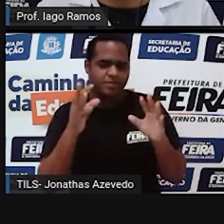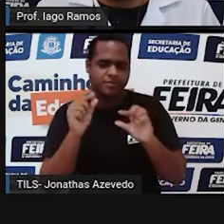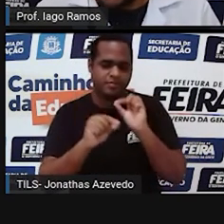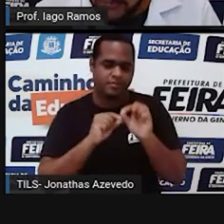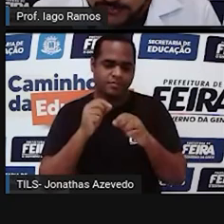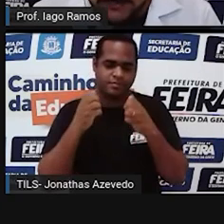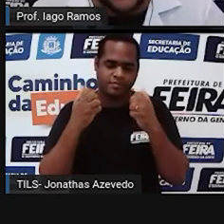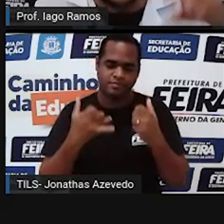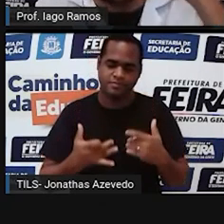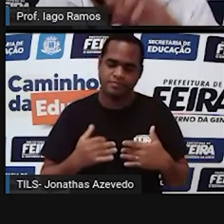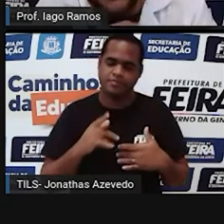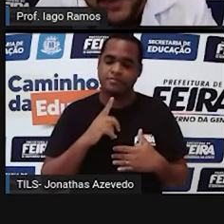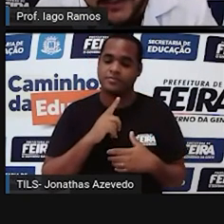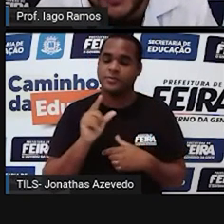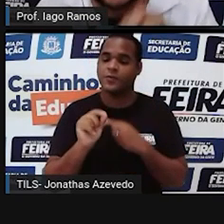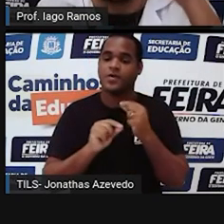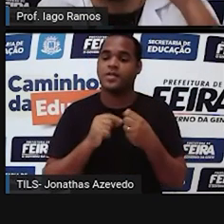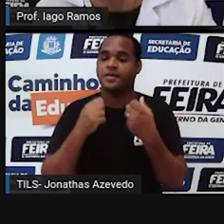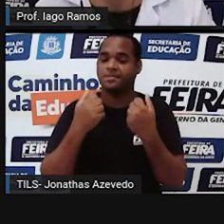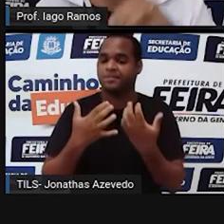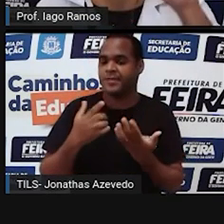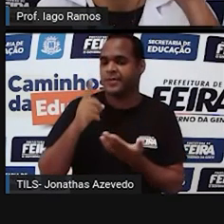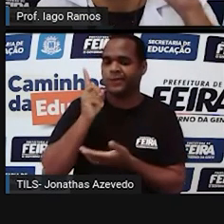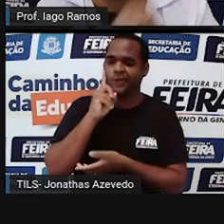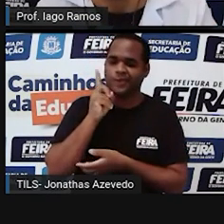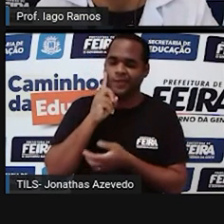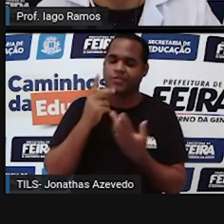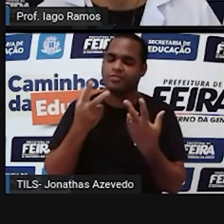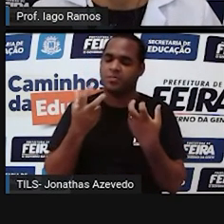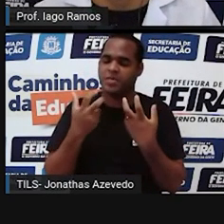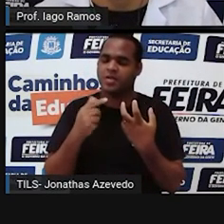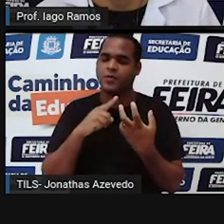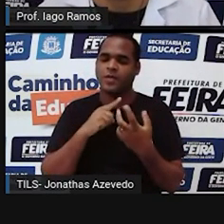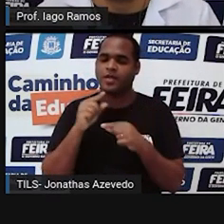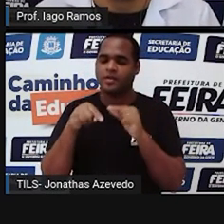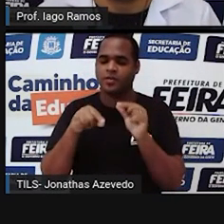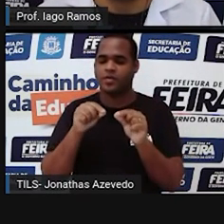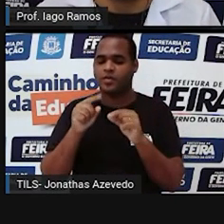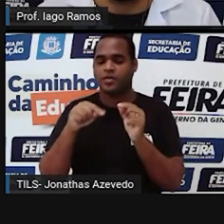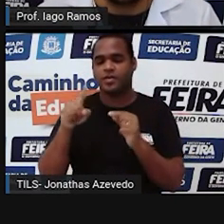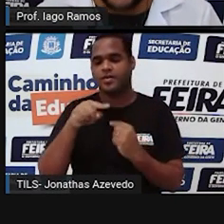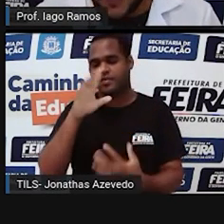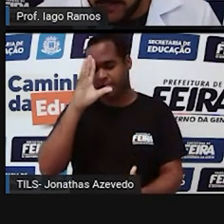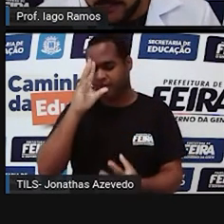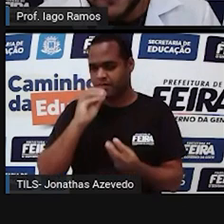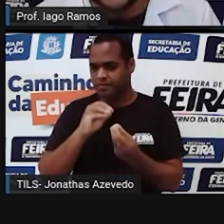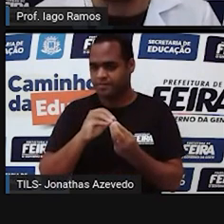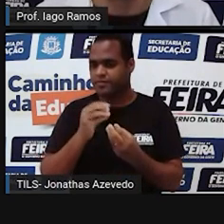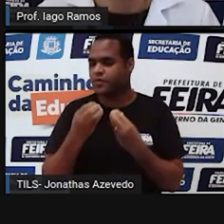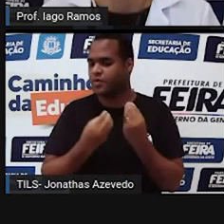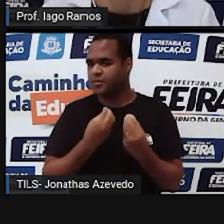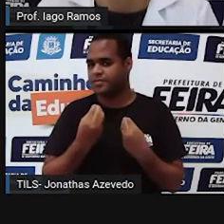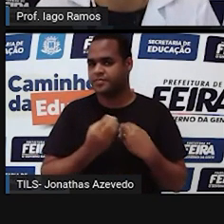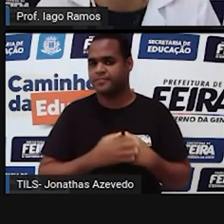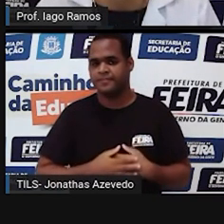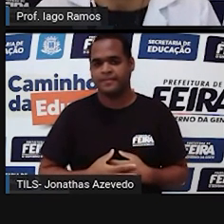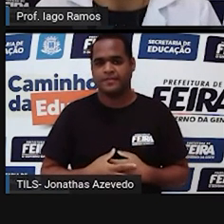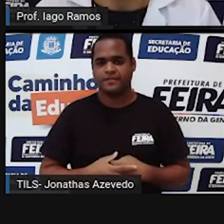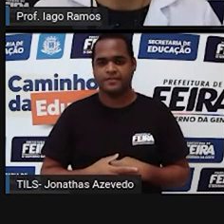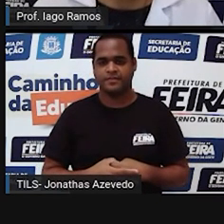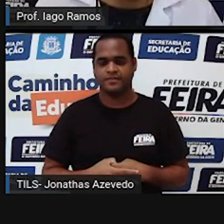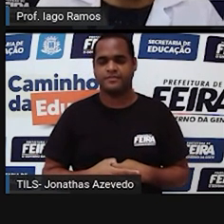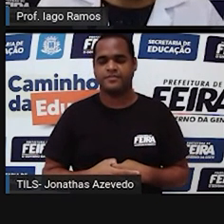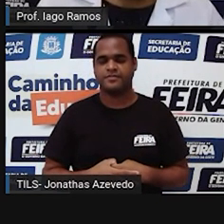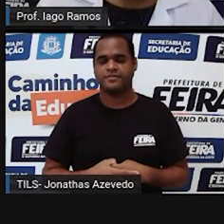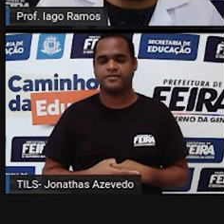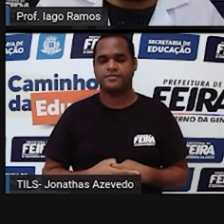compreender gráfico na prática e perceber que a gente precisa dessa compreensão. Tá bom?